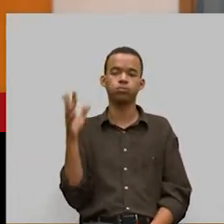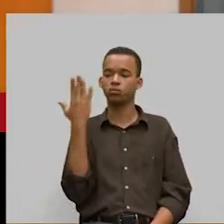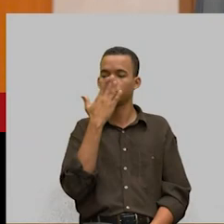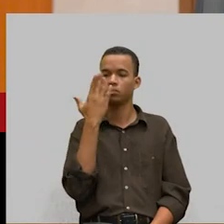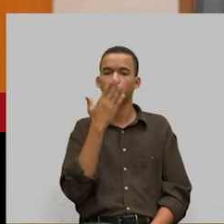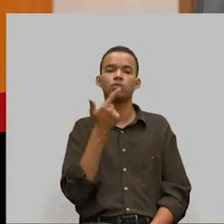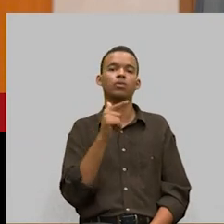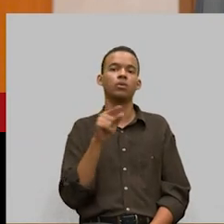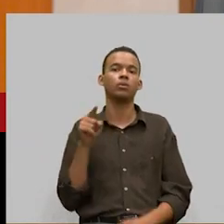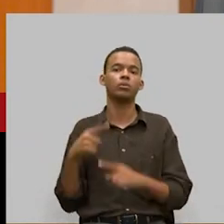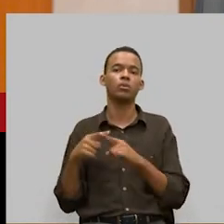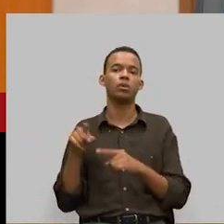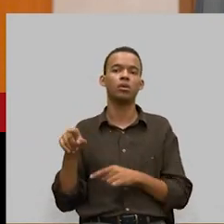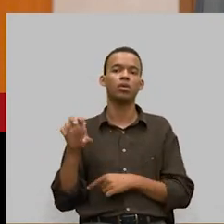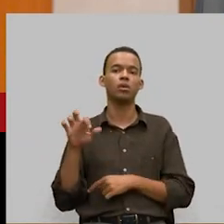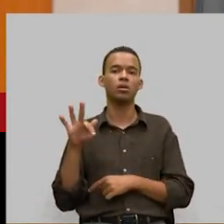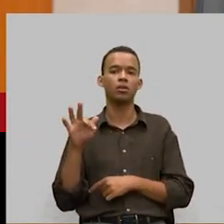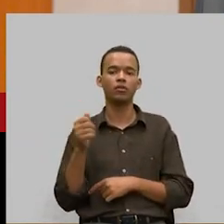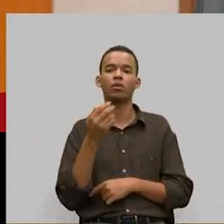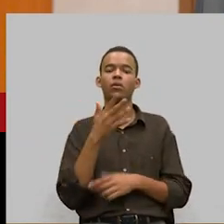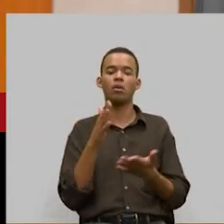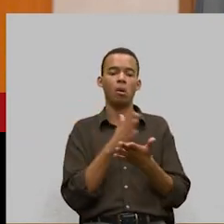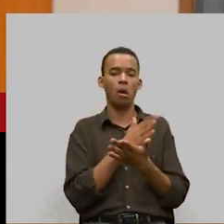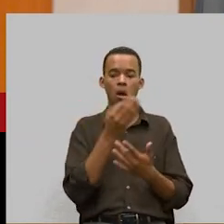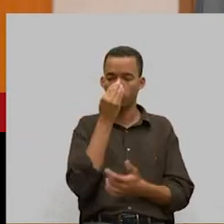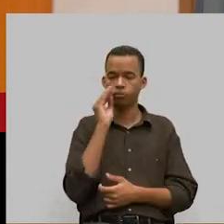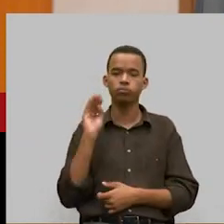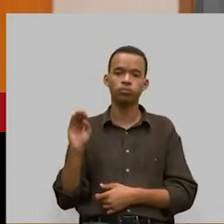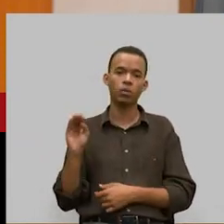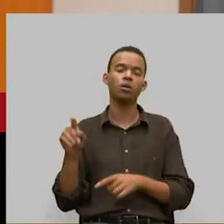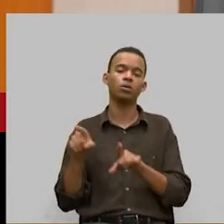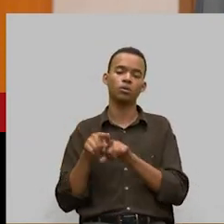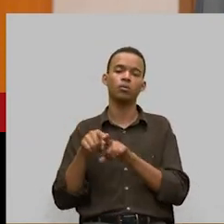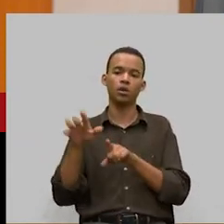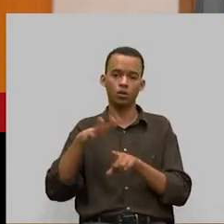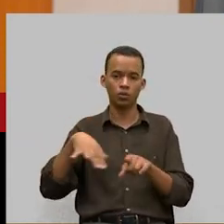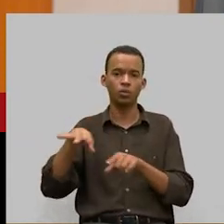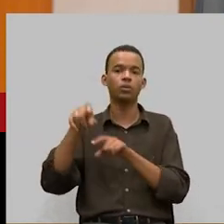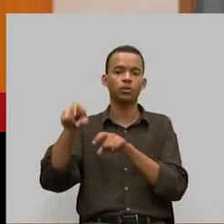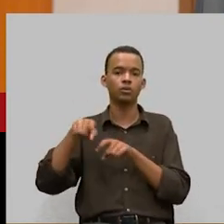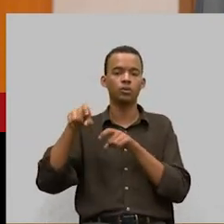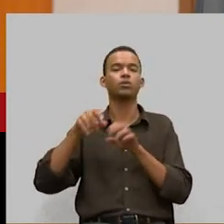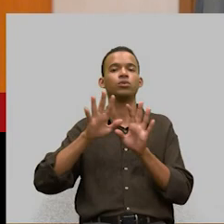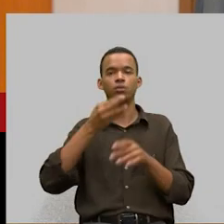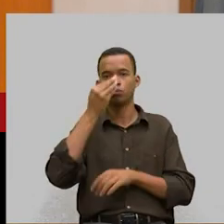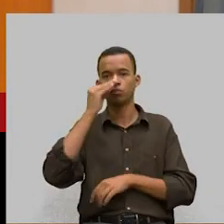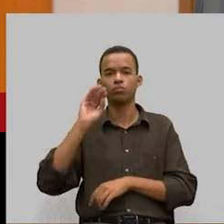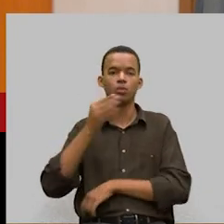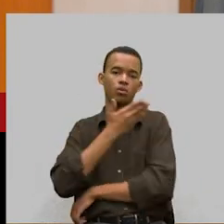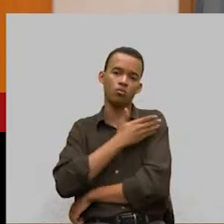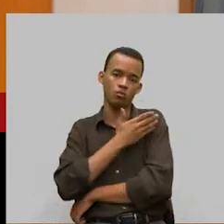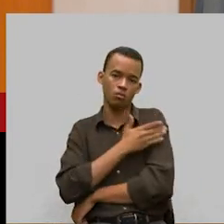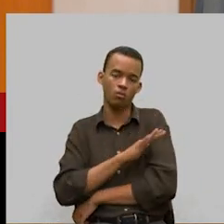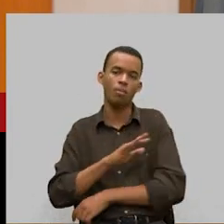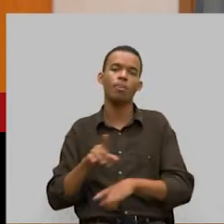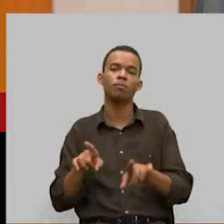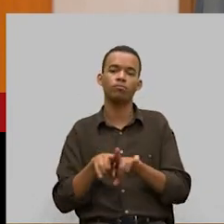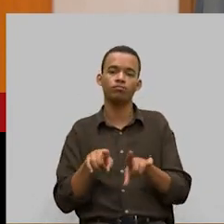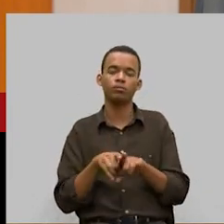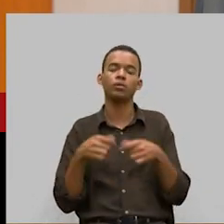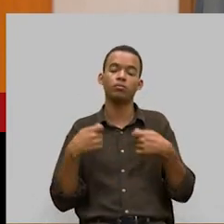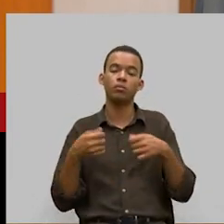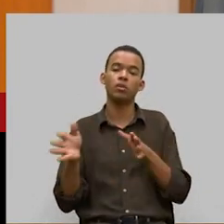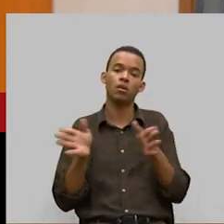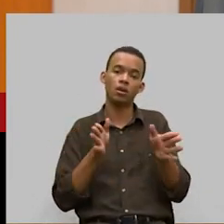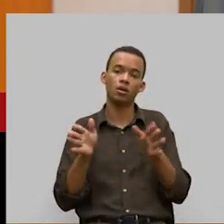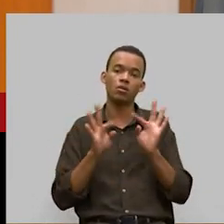sofre muito preconceito na verdade a educação no campo no geral já sofre pro conceito e eu acho que a educação ela precisa ser acessível